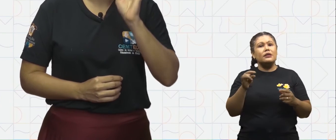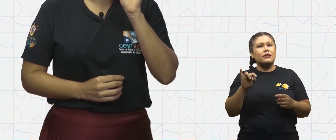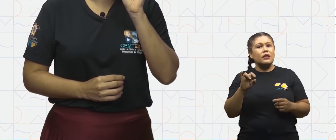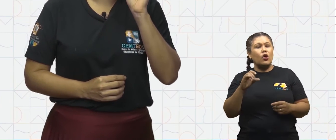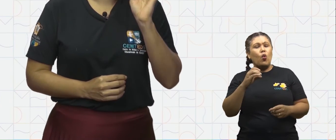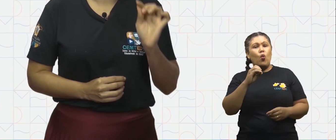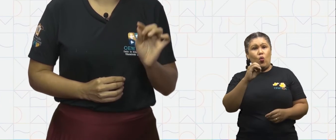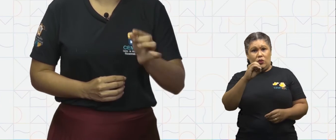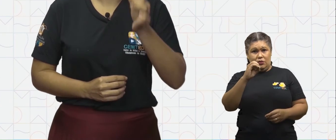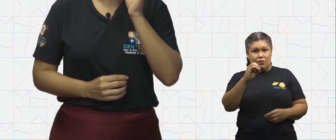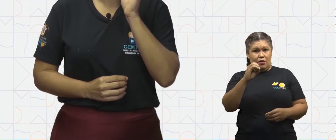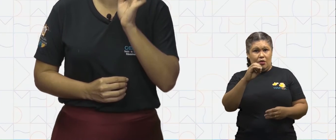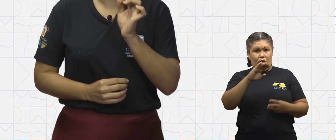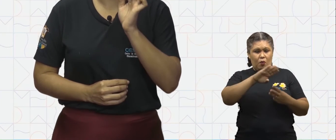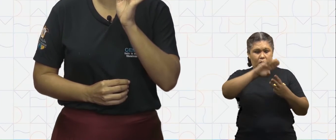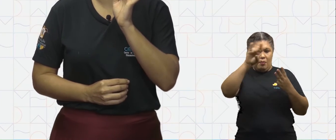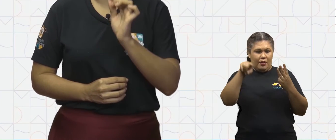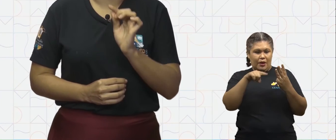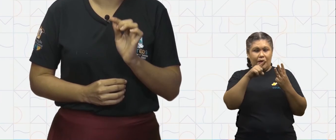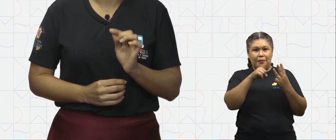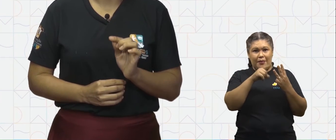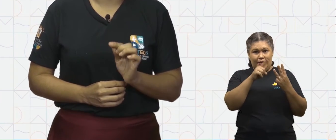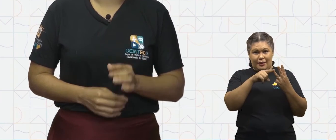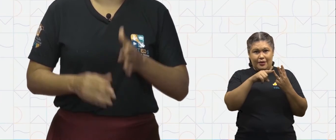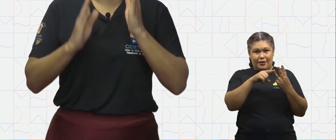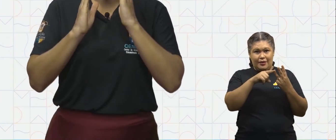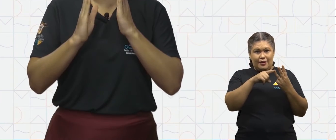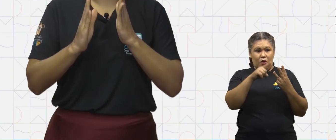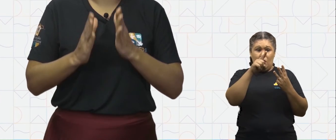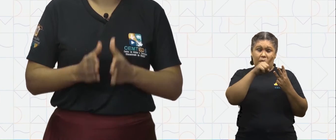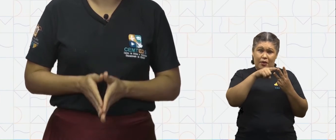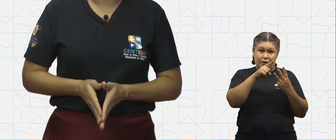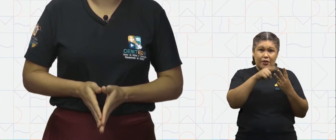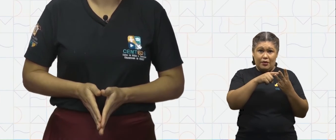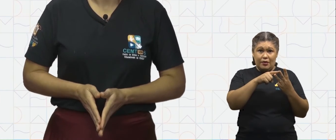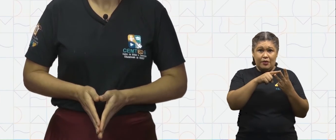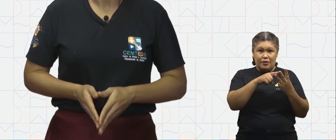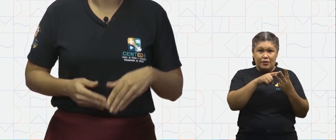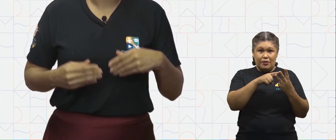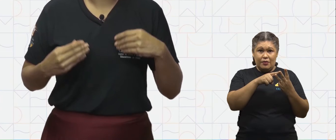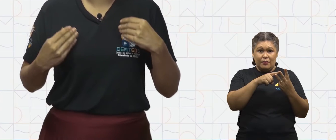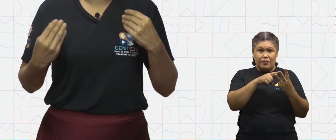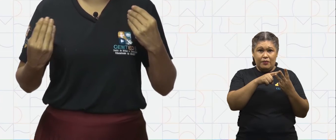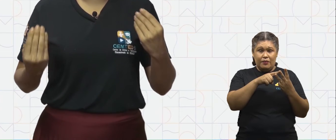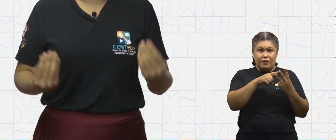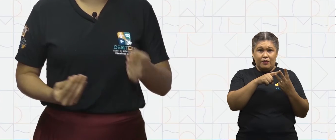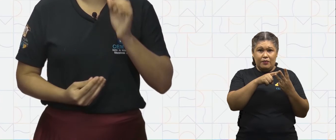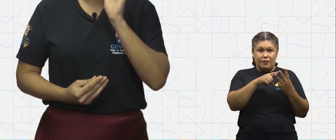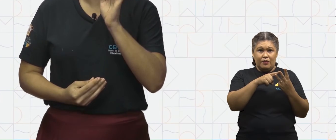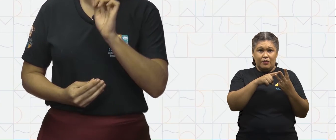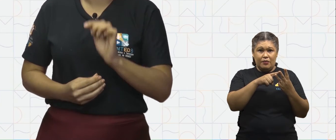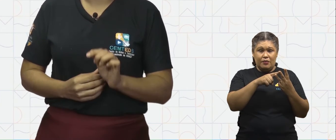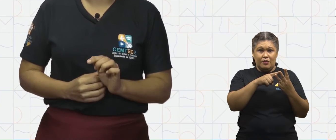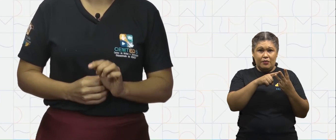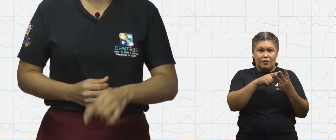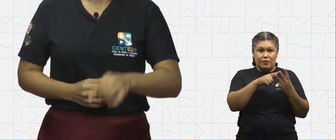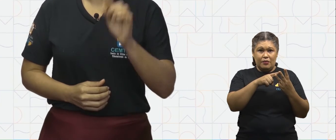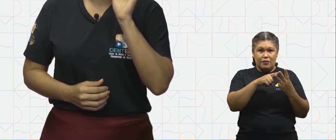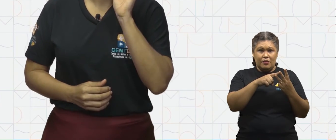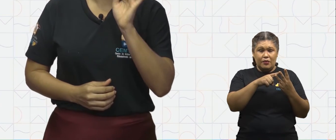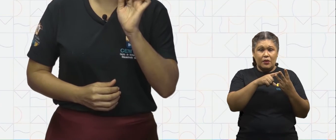Diferentemente do que acontece se o número 0 estiver no meio ou no final de um